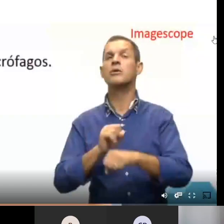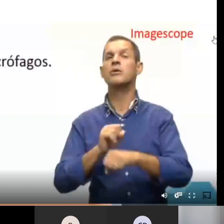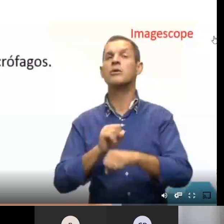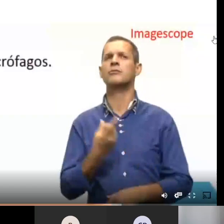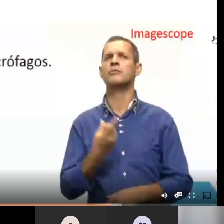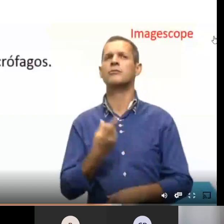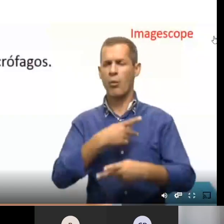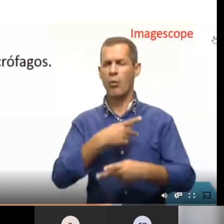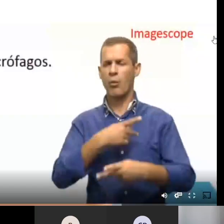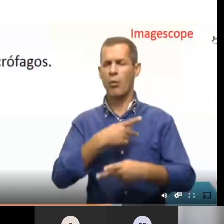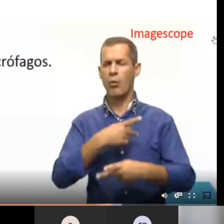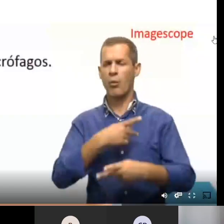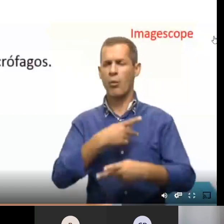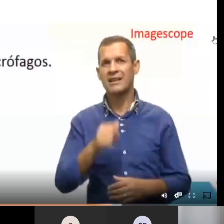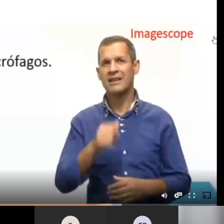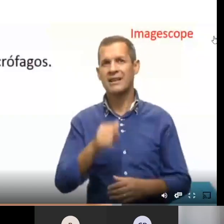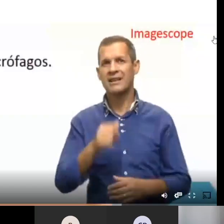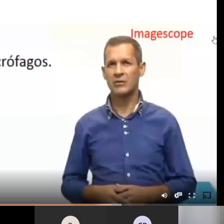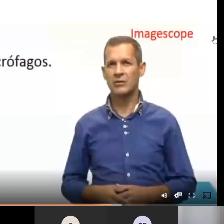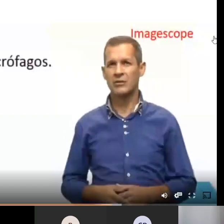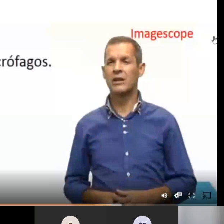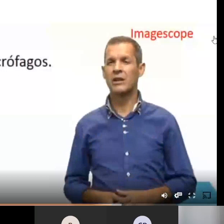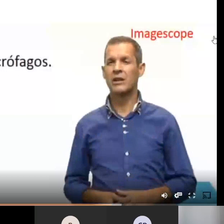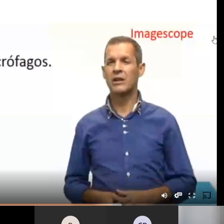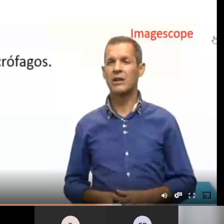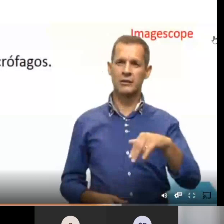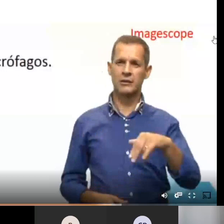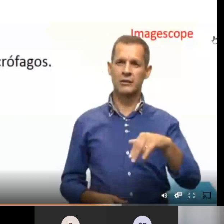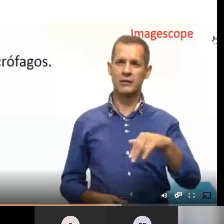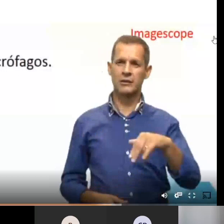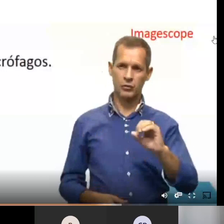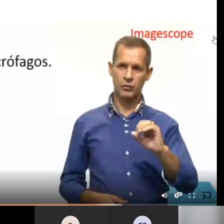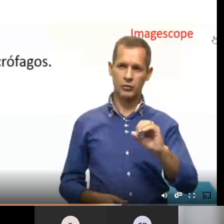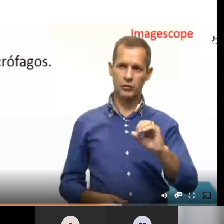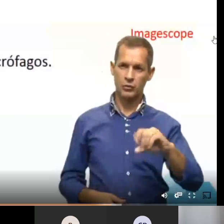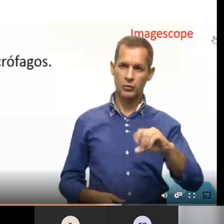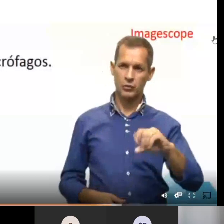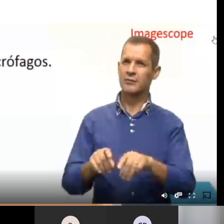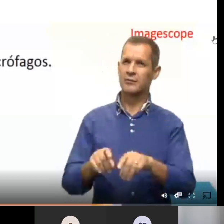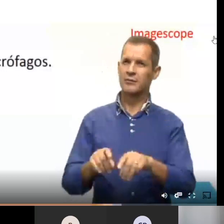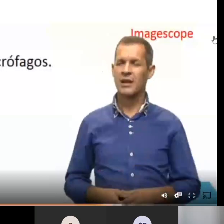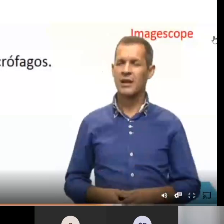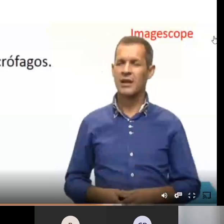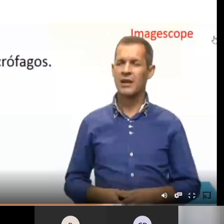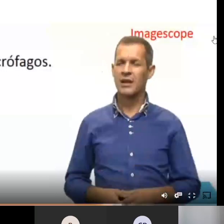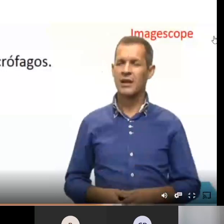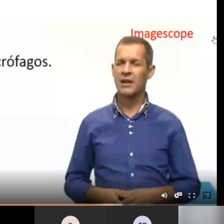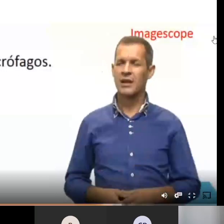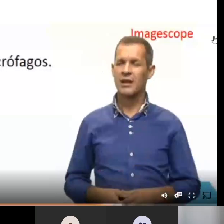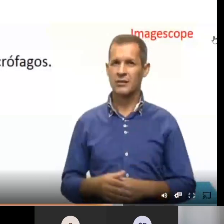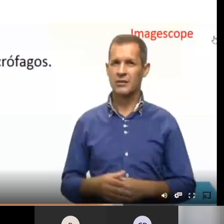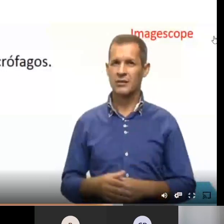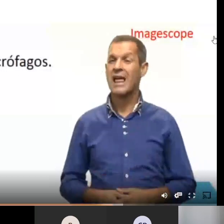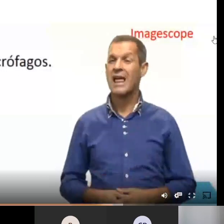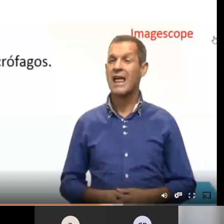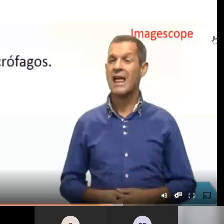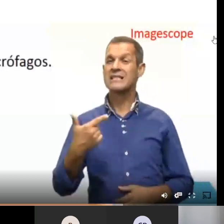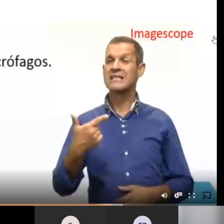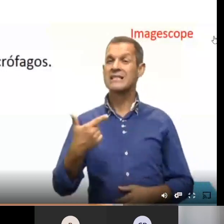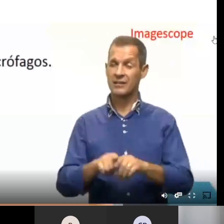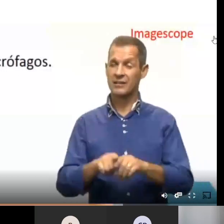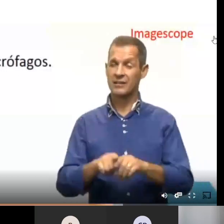slide nós vamos falar ainda sobre os linfonodos, que também são órgãos